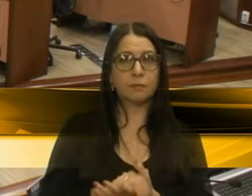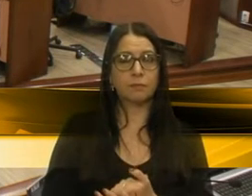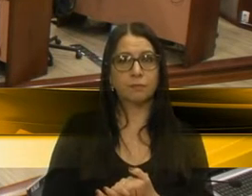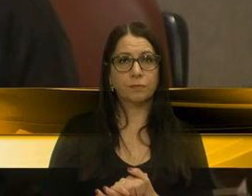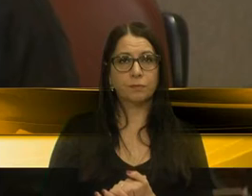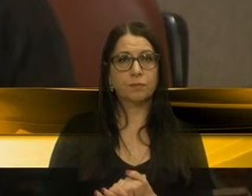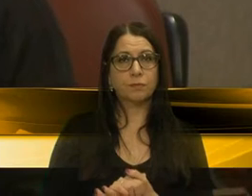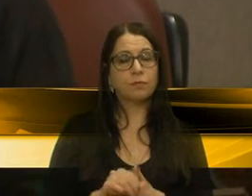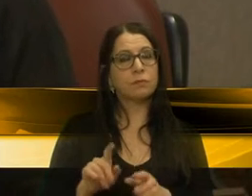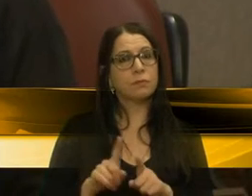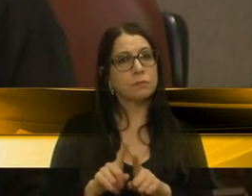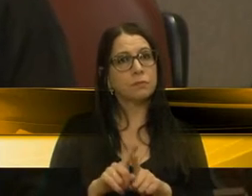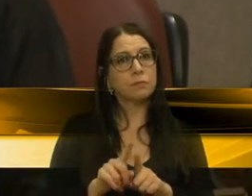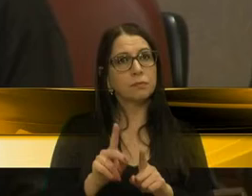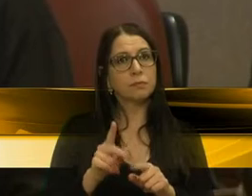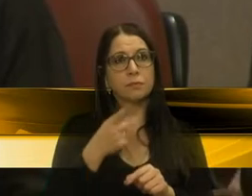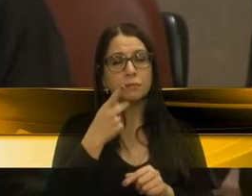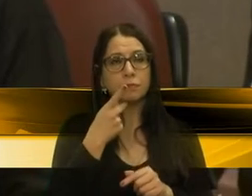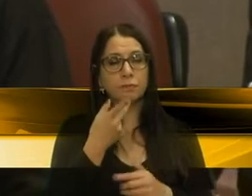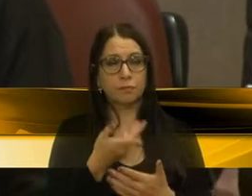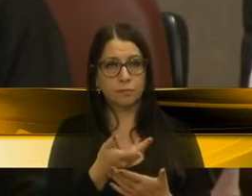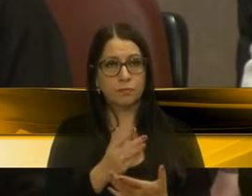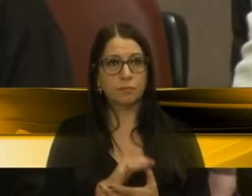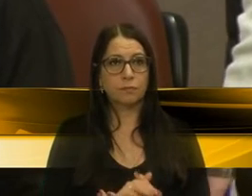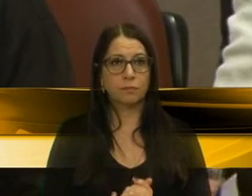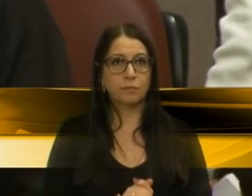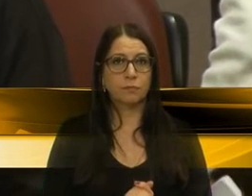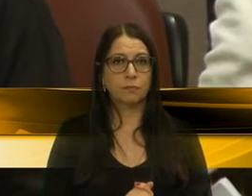e também fazer um registro